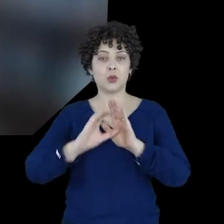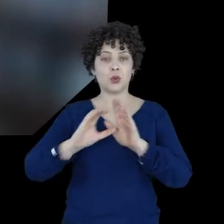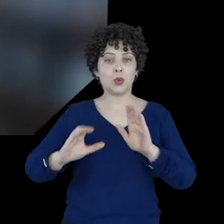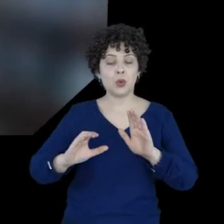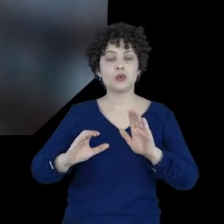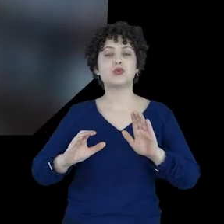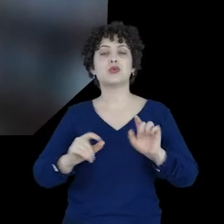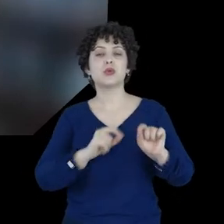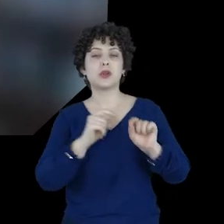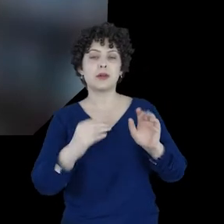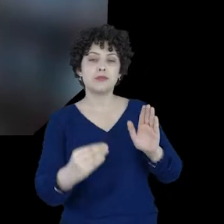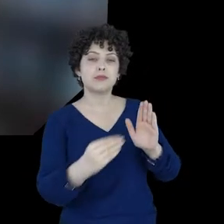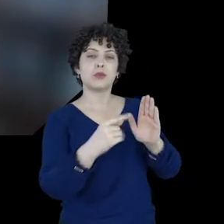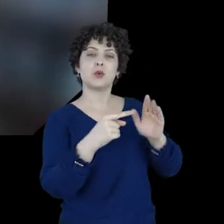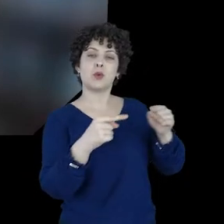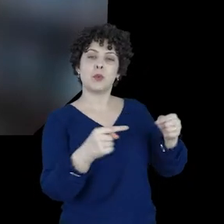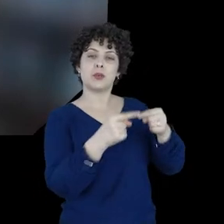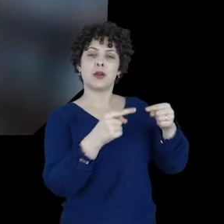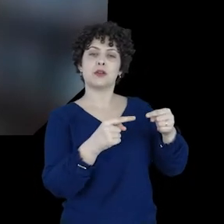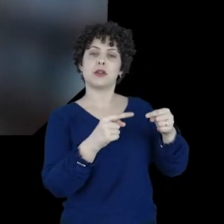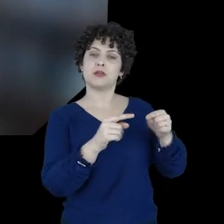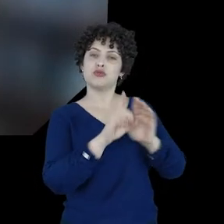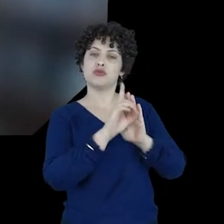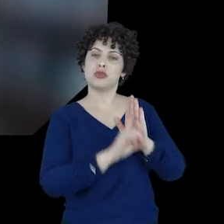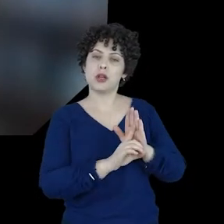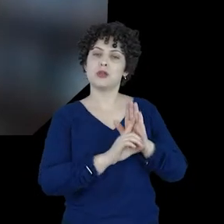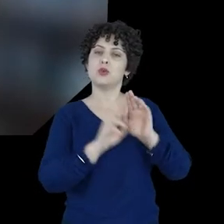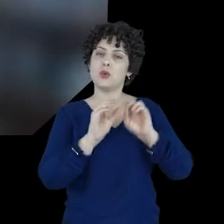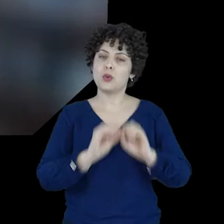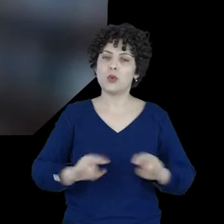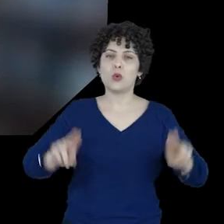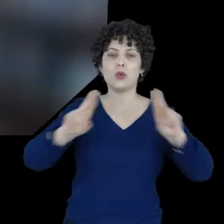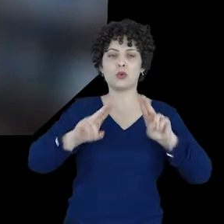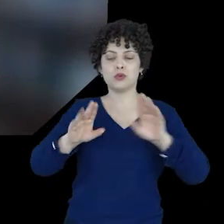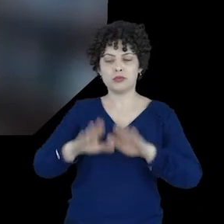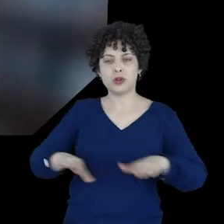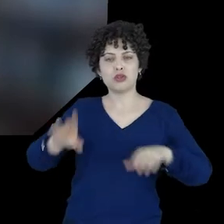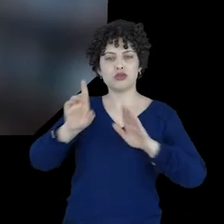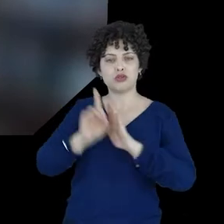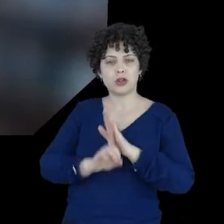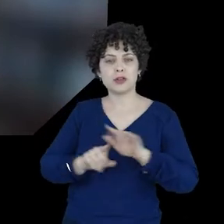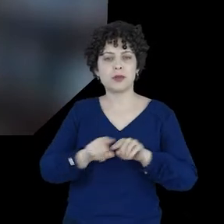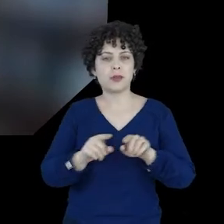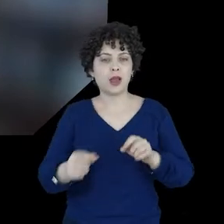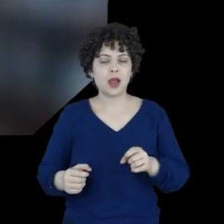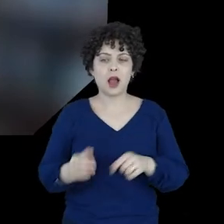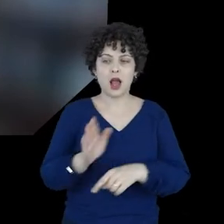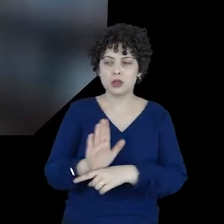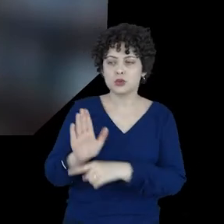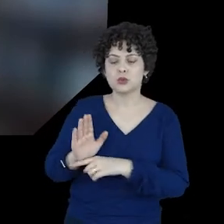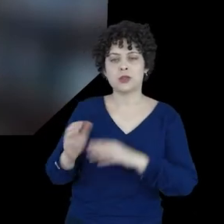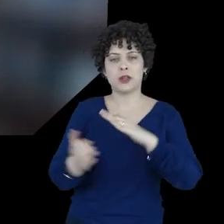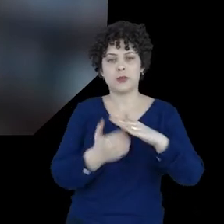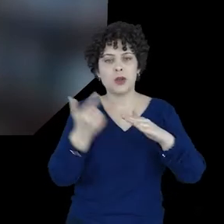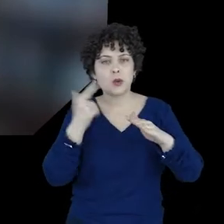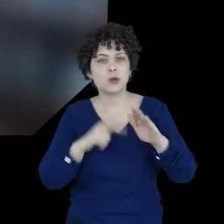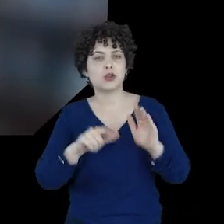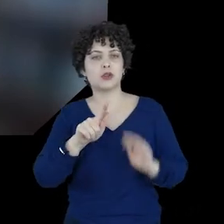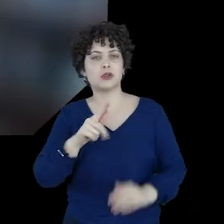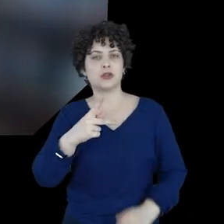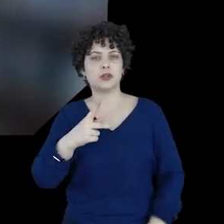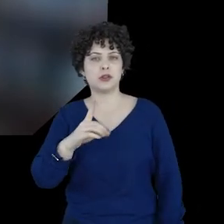O Código recorre à Convenção sobre os Direitos da Criança da ONU e auxilia as empresas a aplicar o